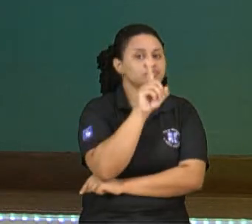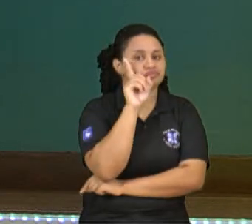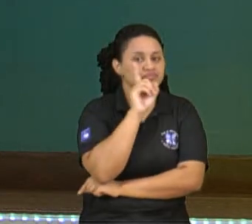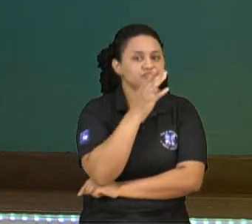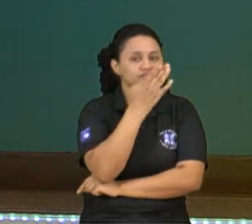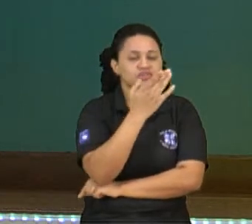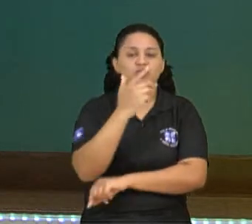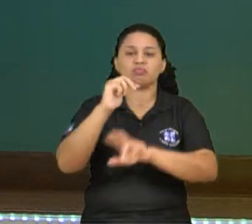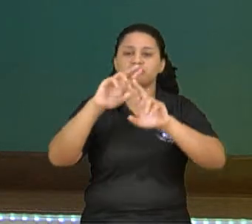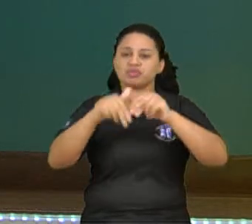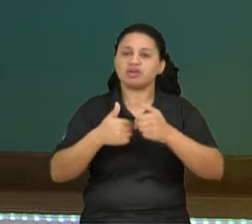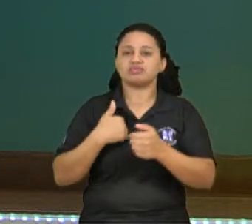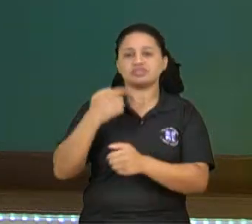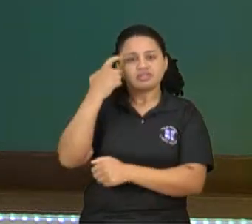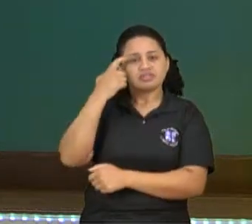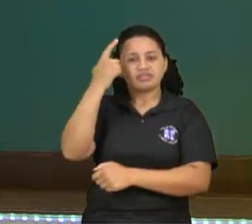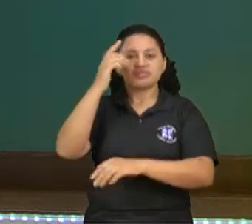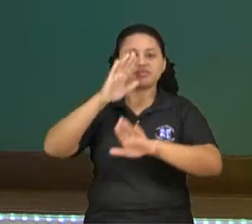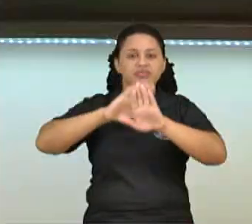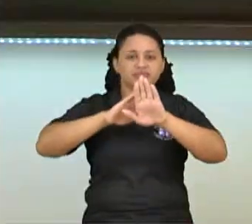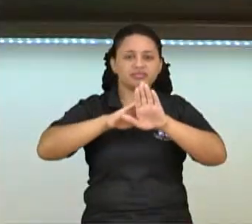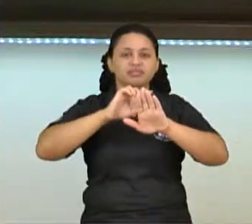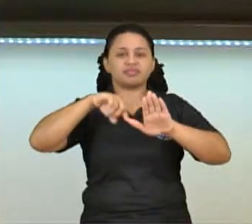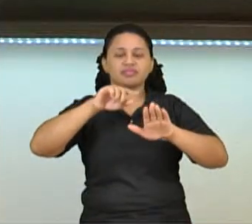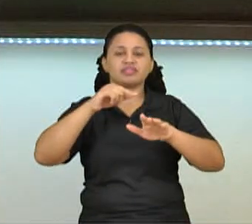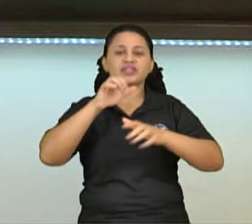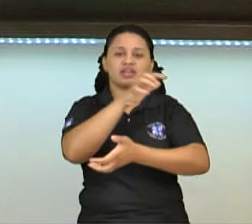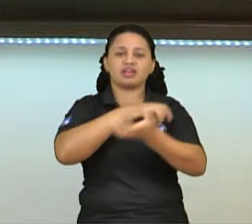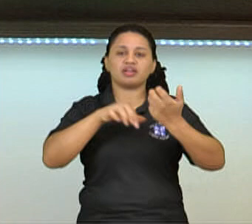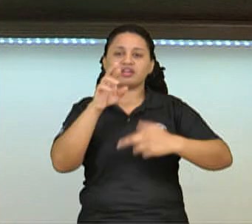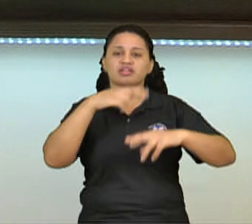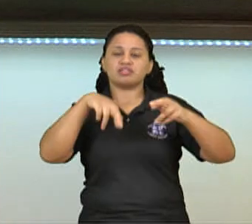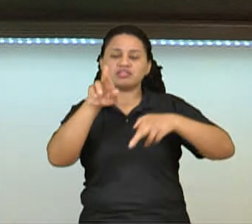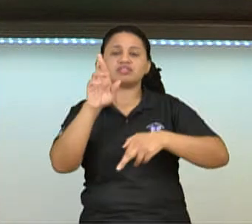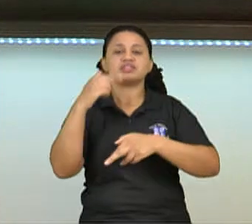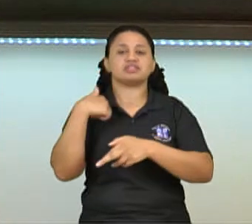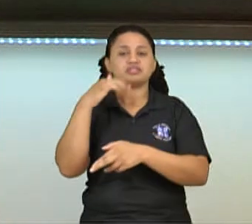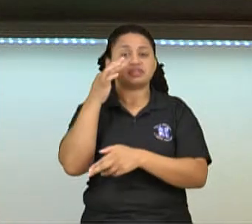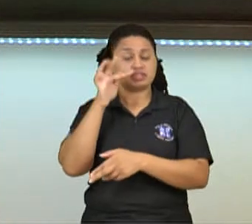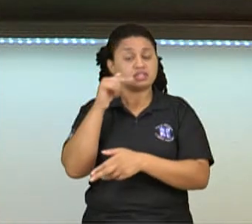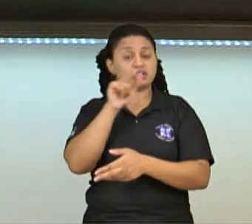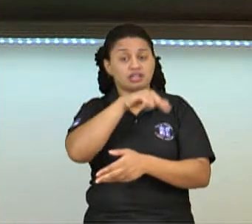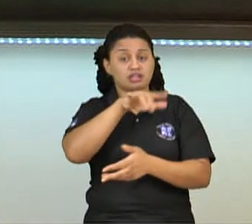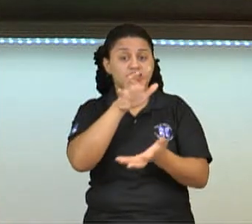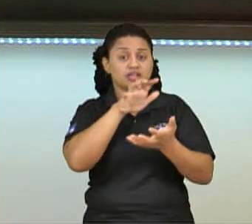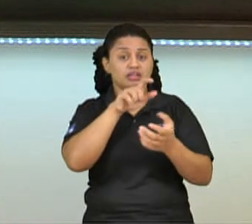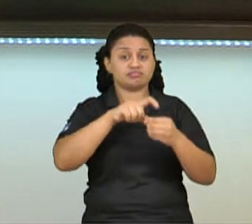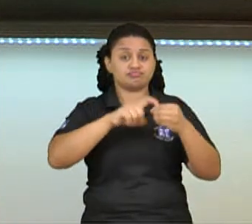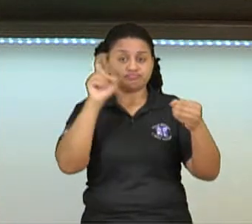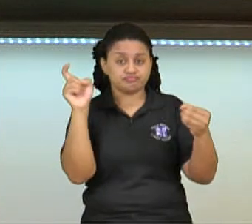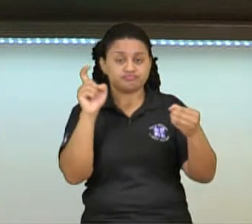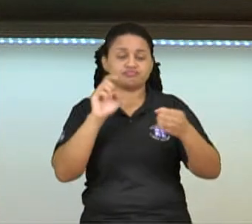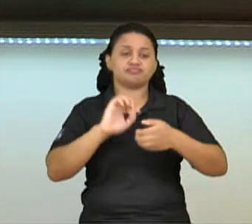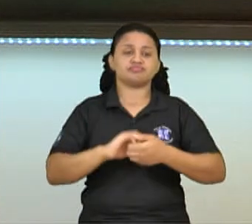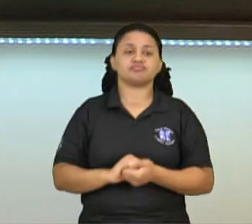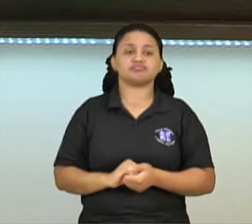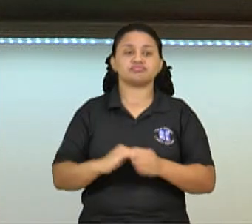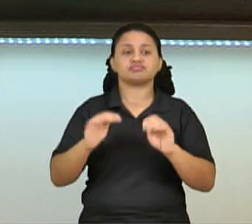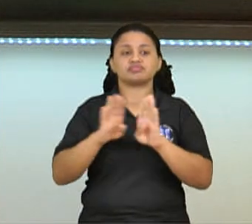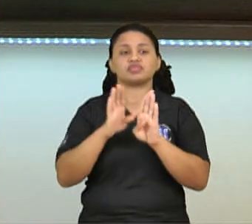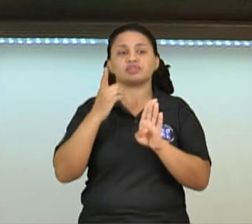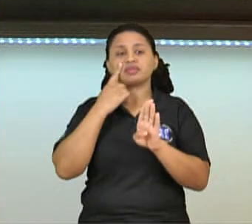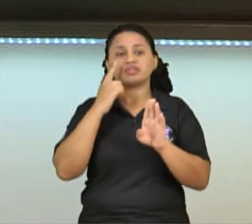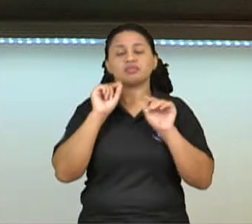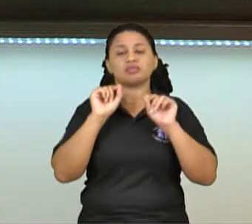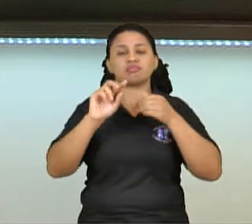dos ideais da Revolução Francesa vão procurar ficar independentes. E a gente vai ver que a